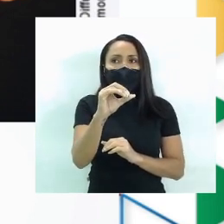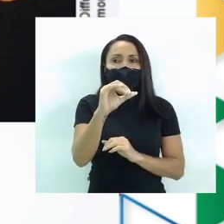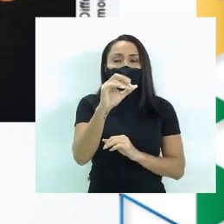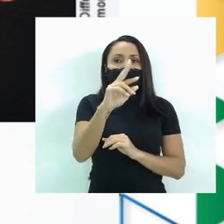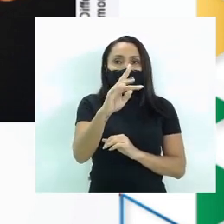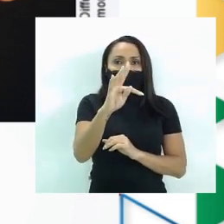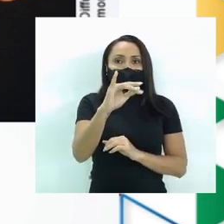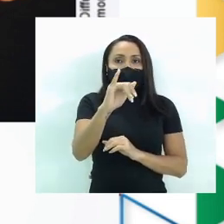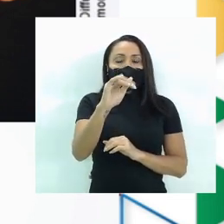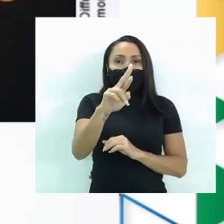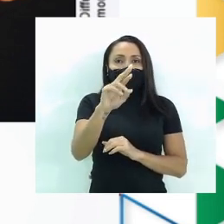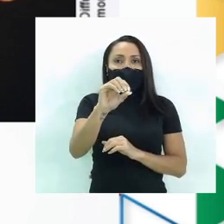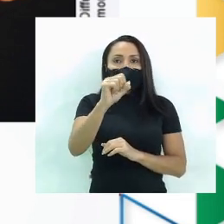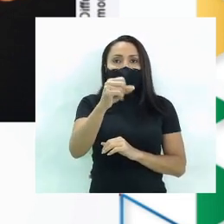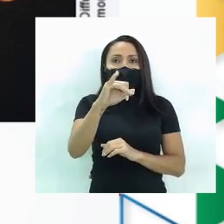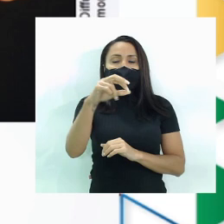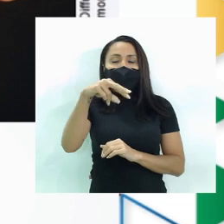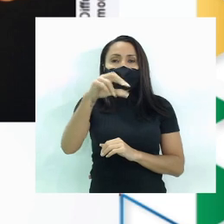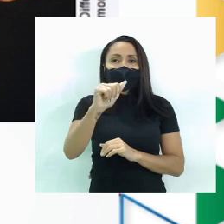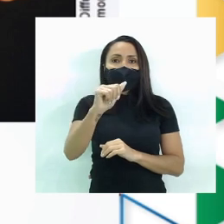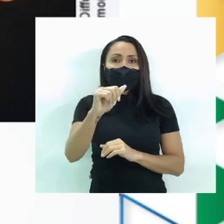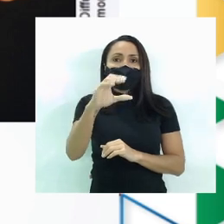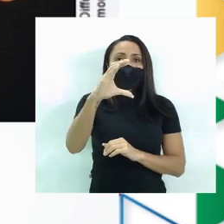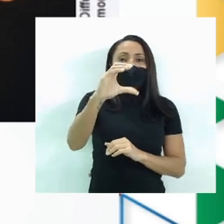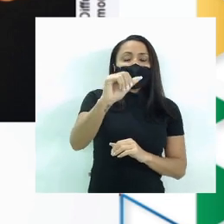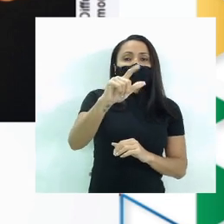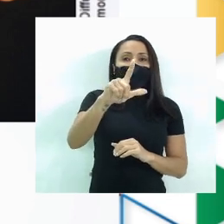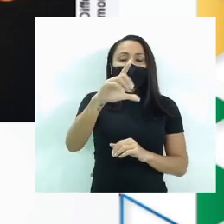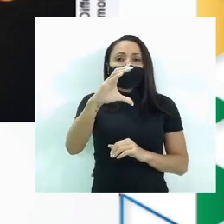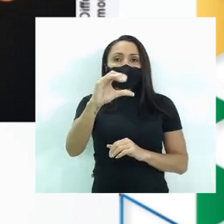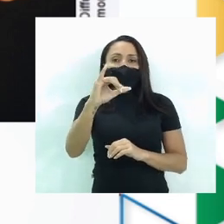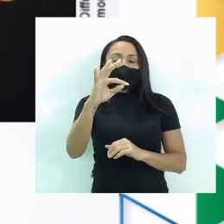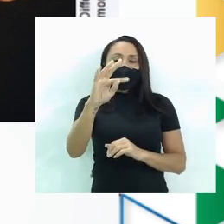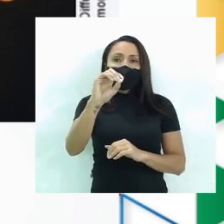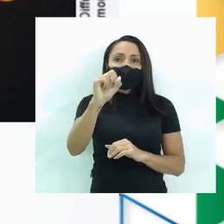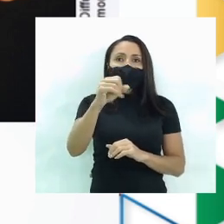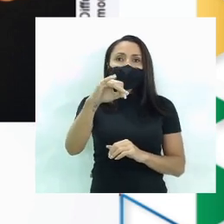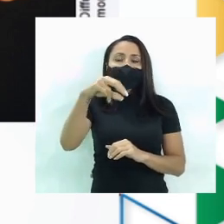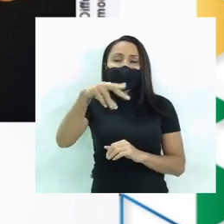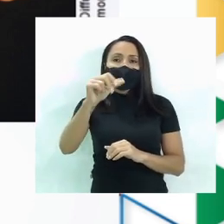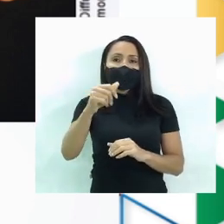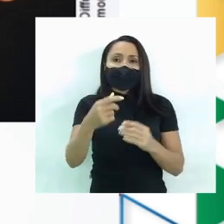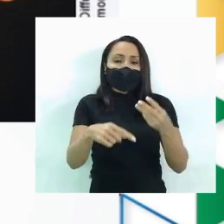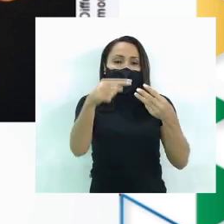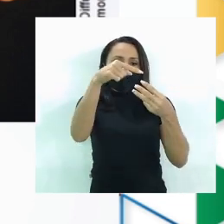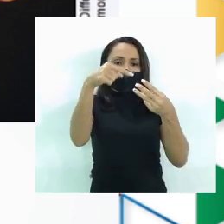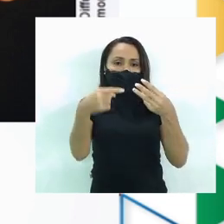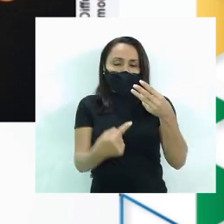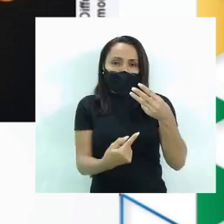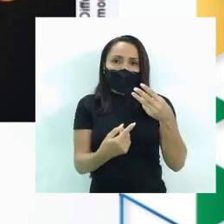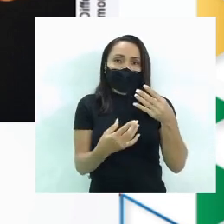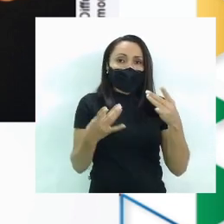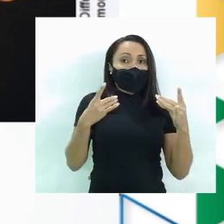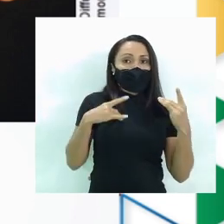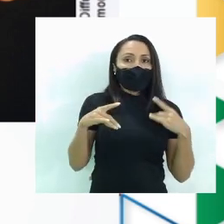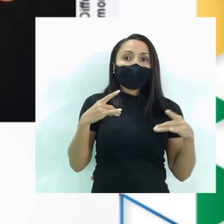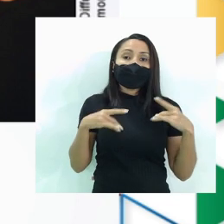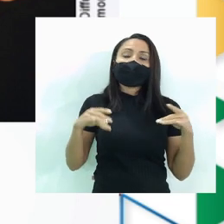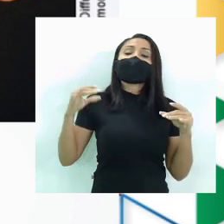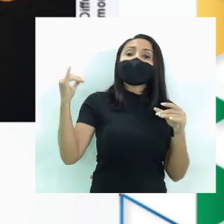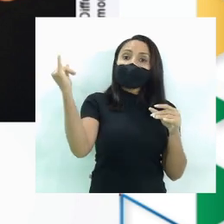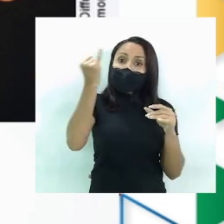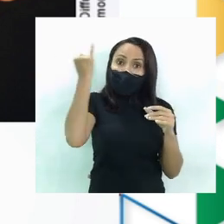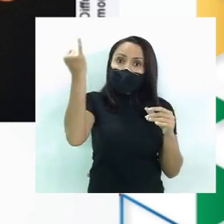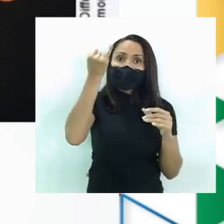a calcitonina, tá certo? São esses três hormônios, o T3 e o T4, tá certo? São hormônios